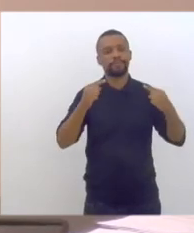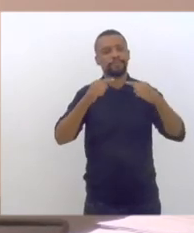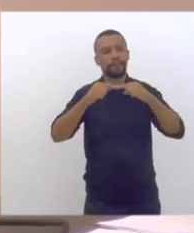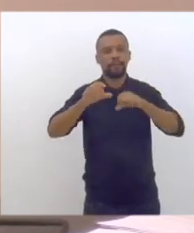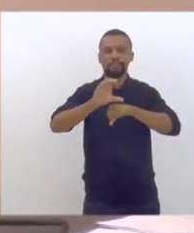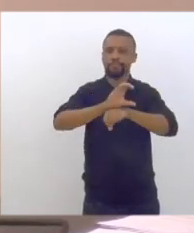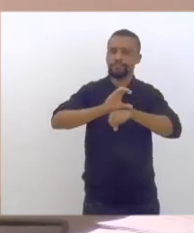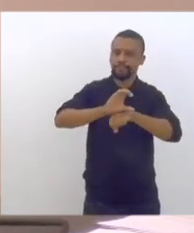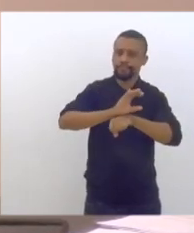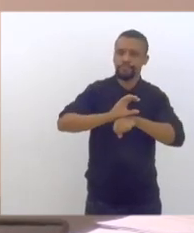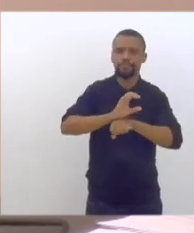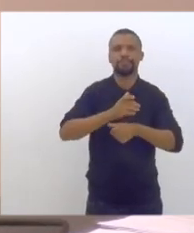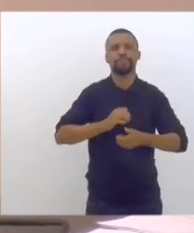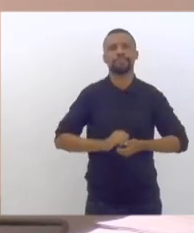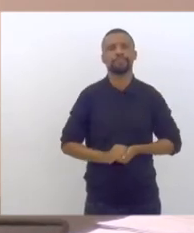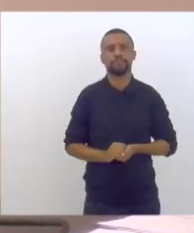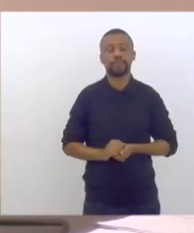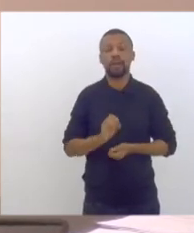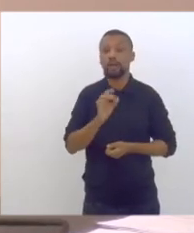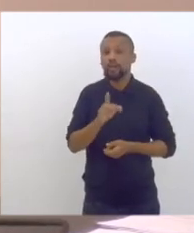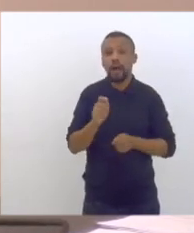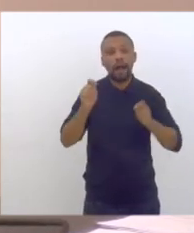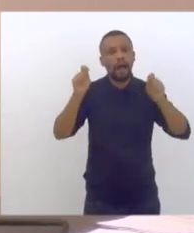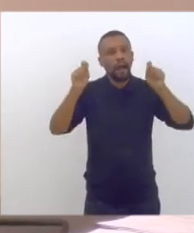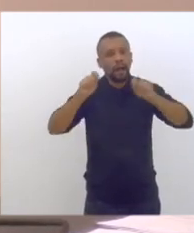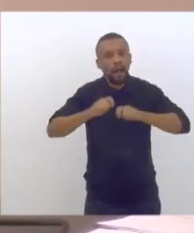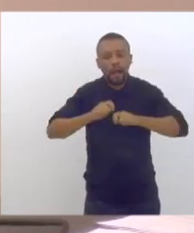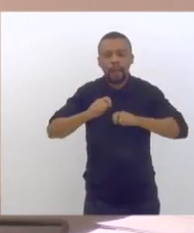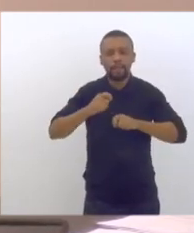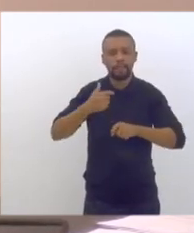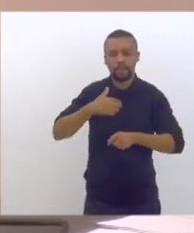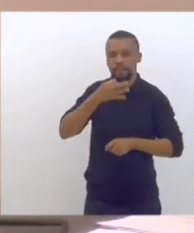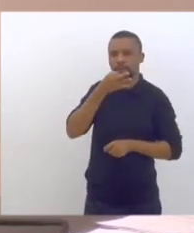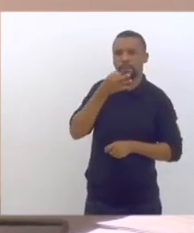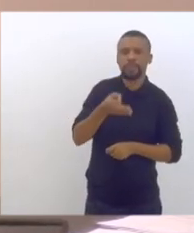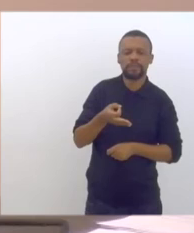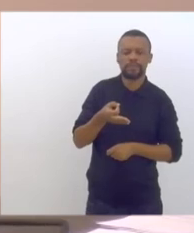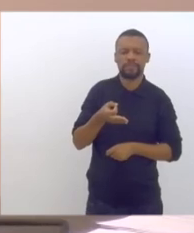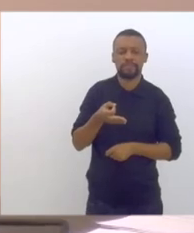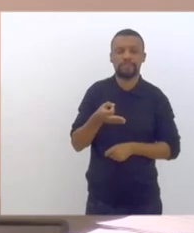só cabe aqui no meu entendimento